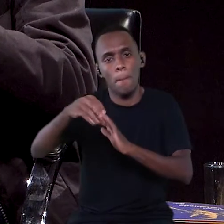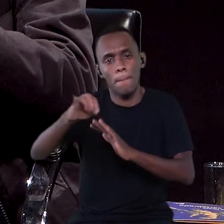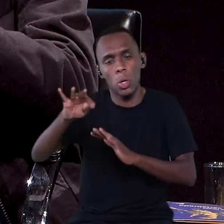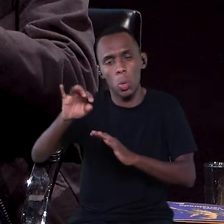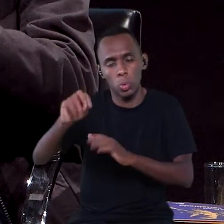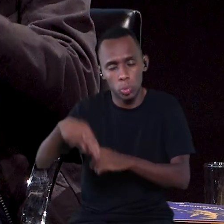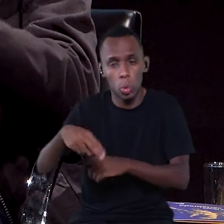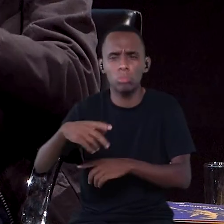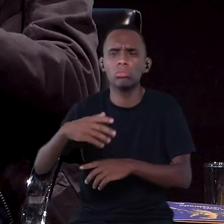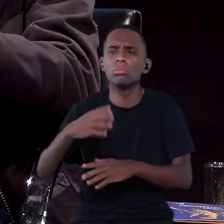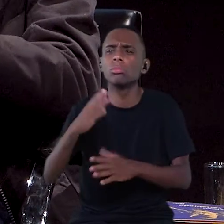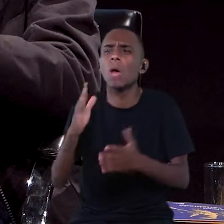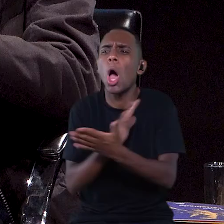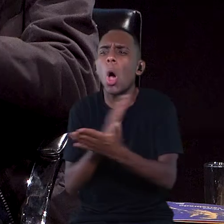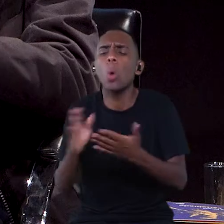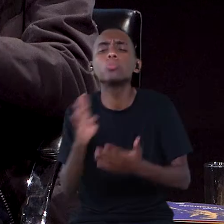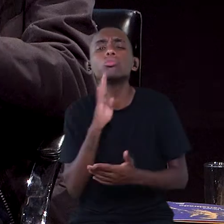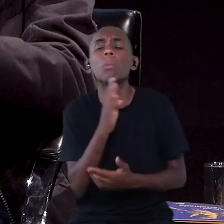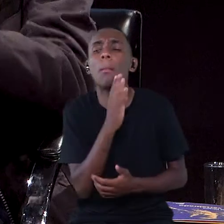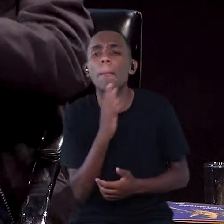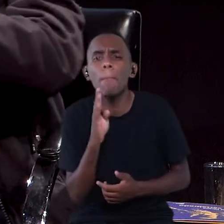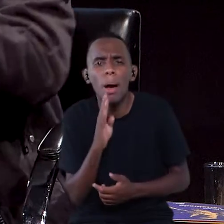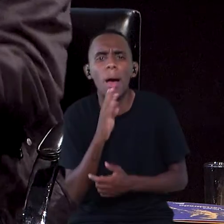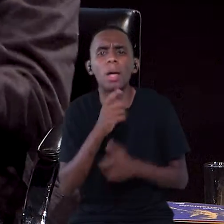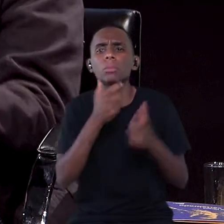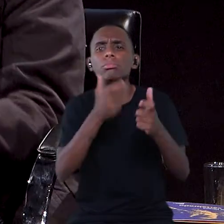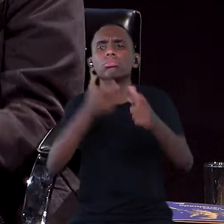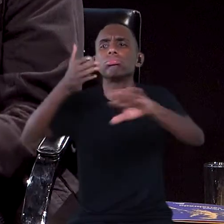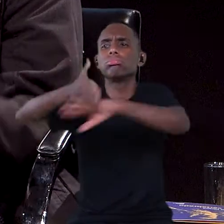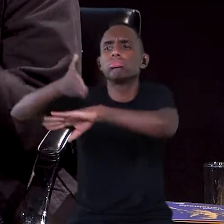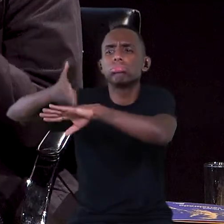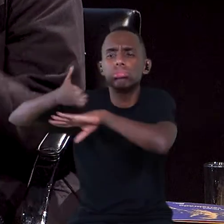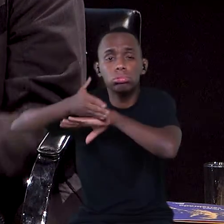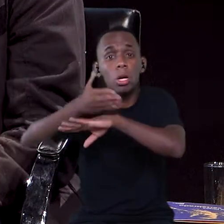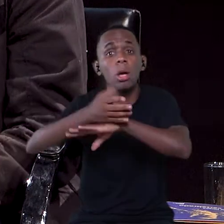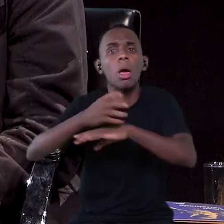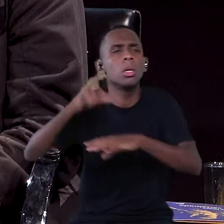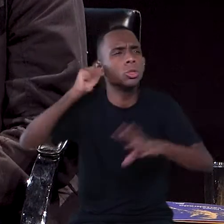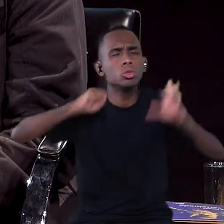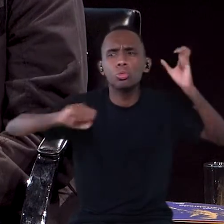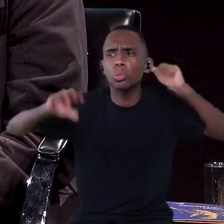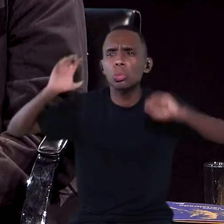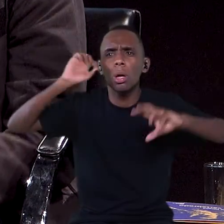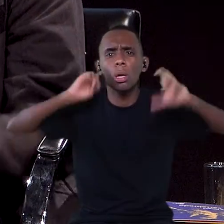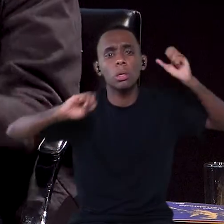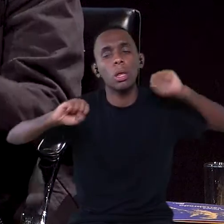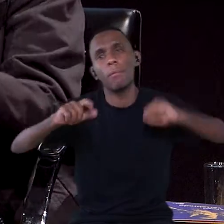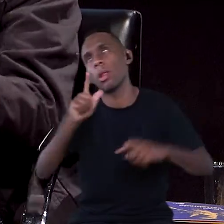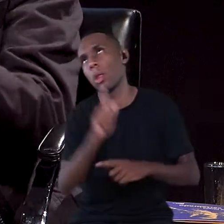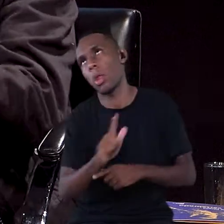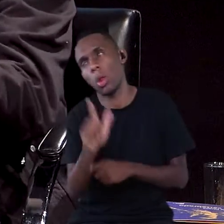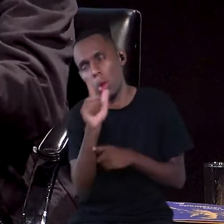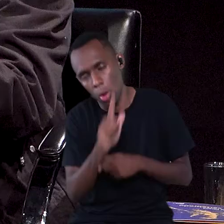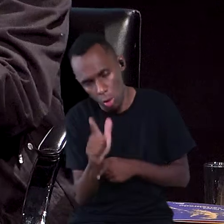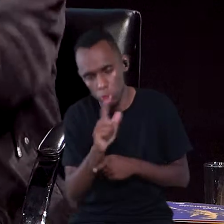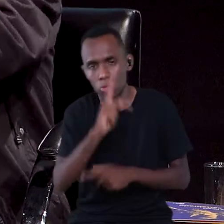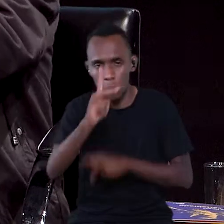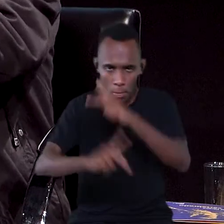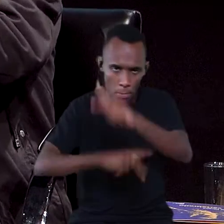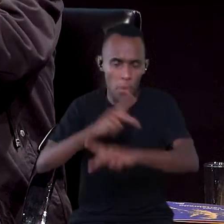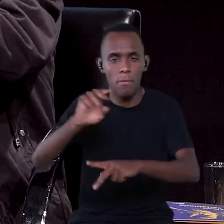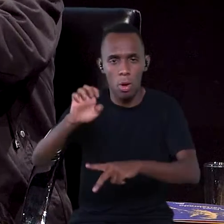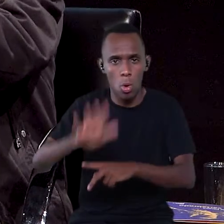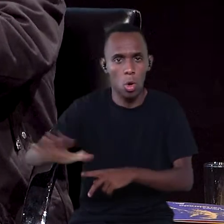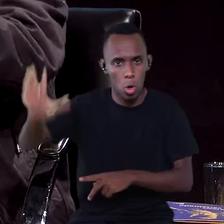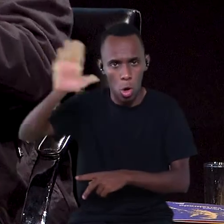porque você ia, às vezes, nos bares, e, às vezes, nos locais de encontros, e quem escutava Milton Nascimento, claro, além da própria população da